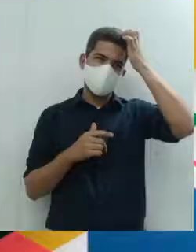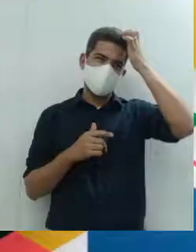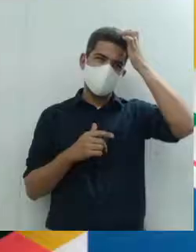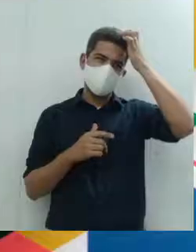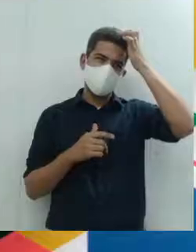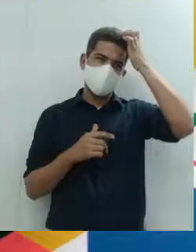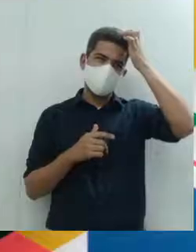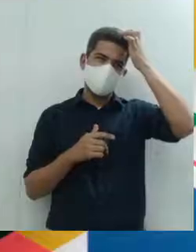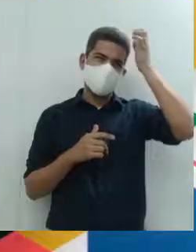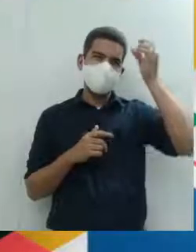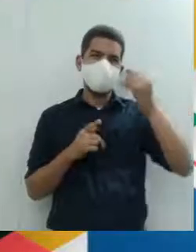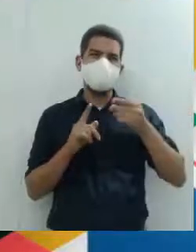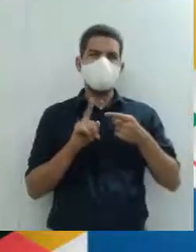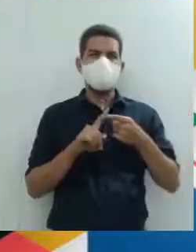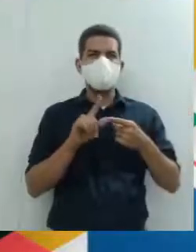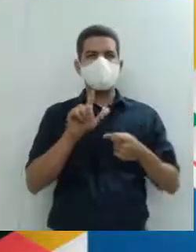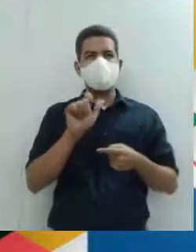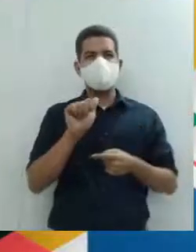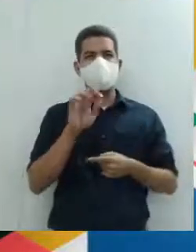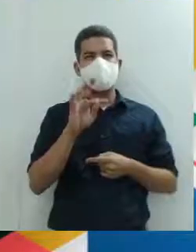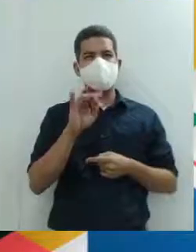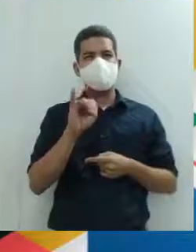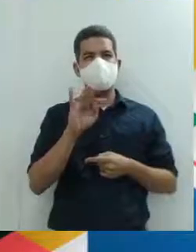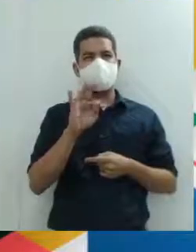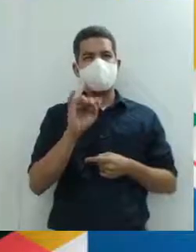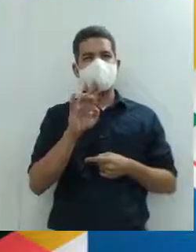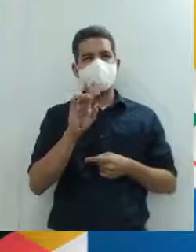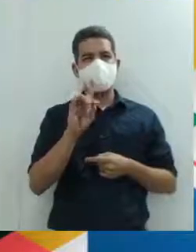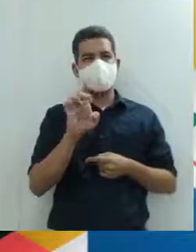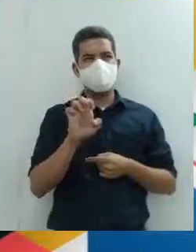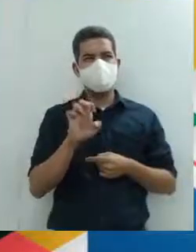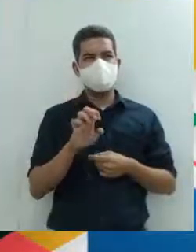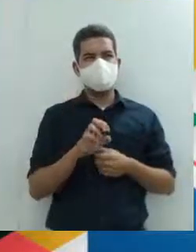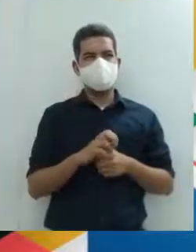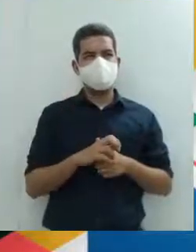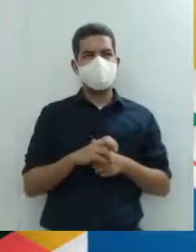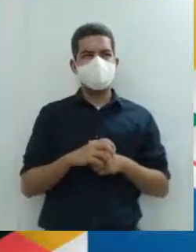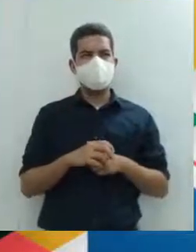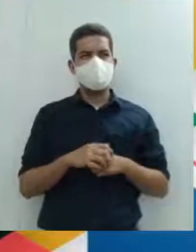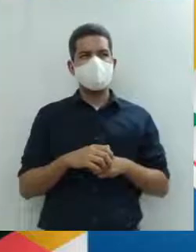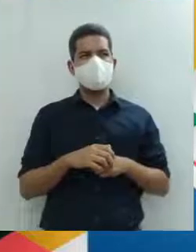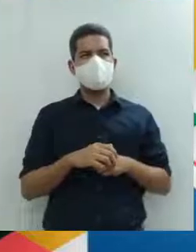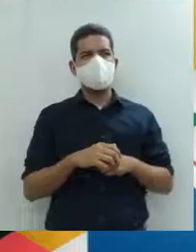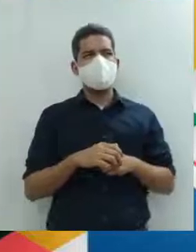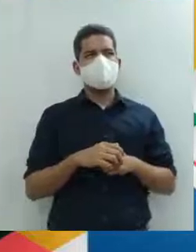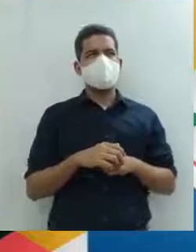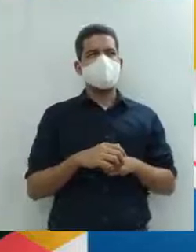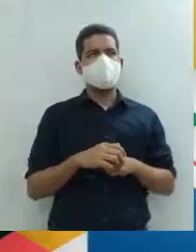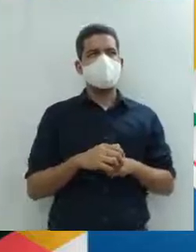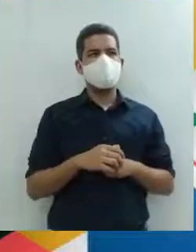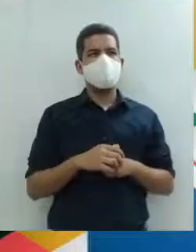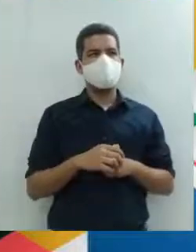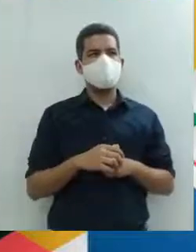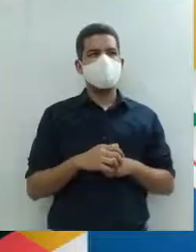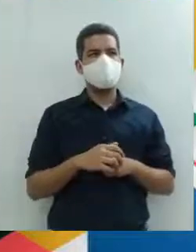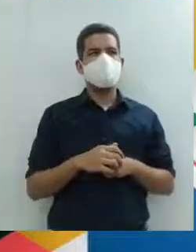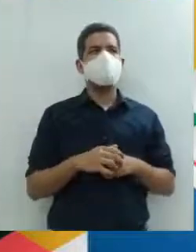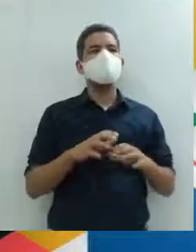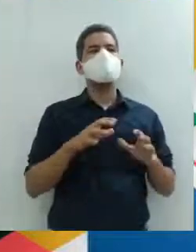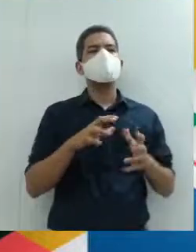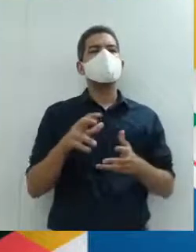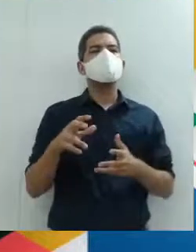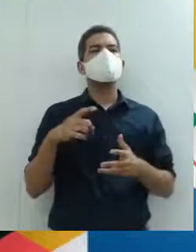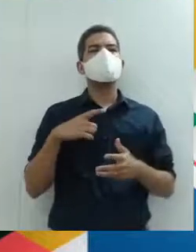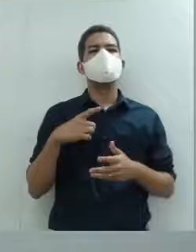primeiro fator. Ó, latitude, eu vou abusar aqui da tela, tá? A latitude, perceba, eu vou ter no planeta, por ele